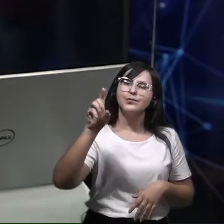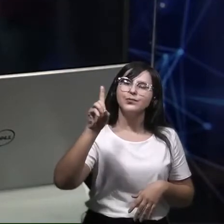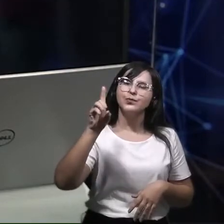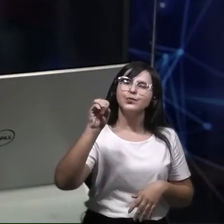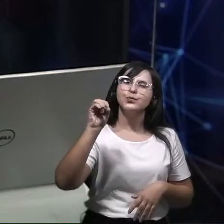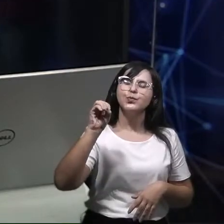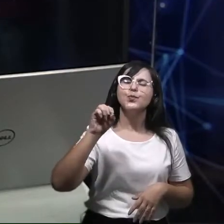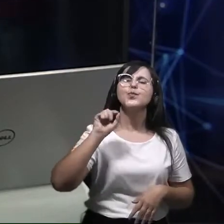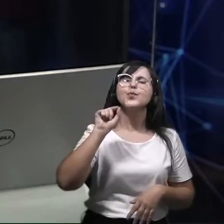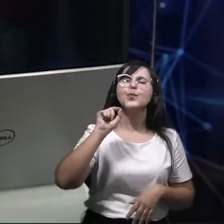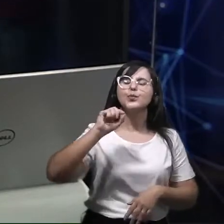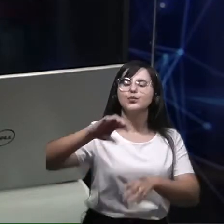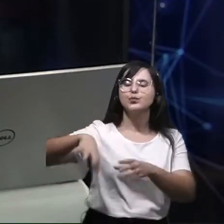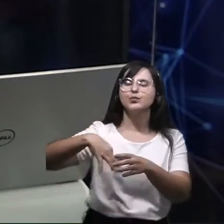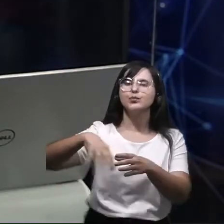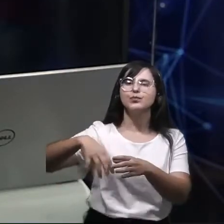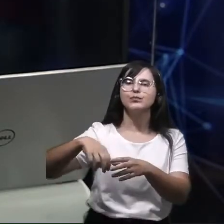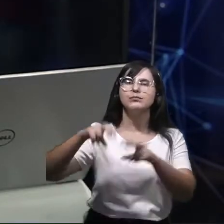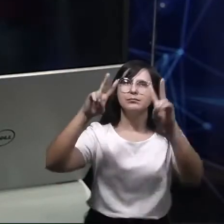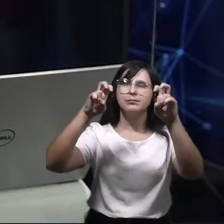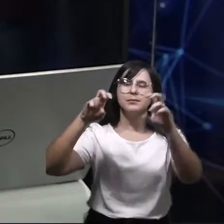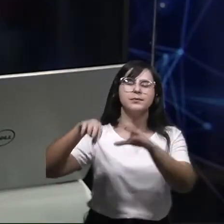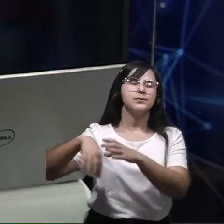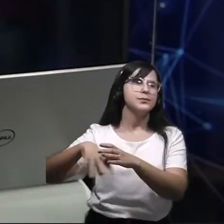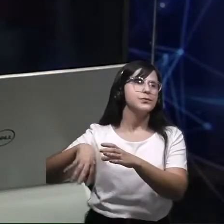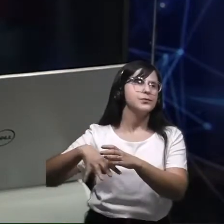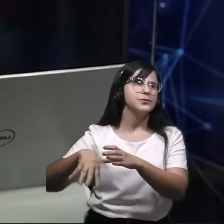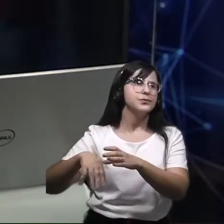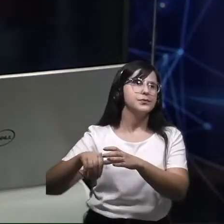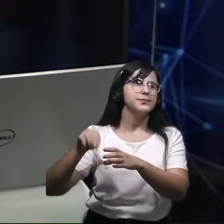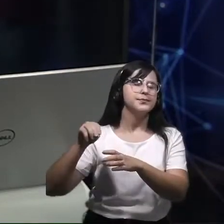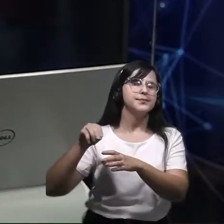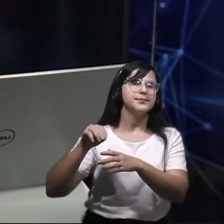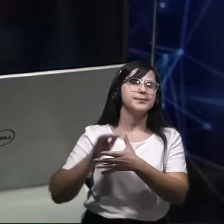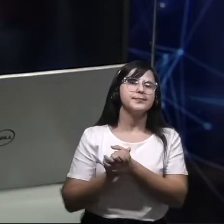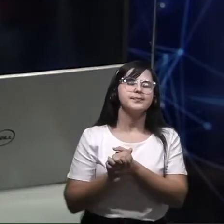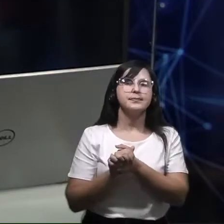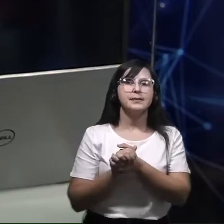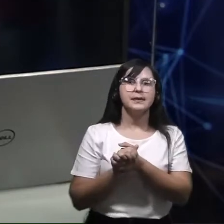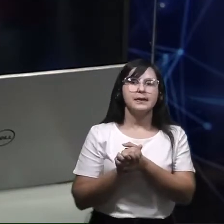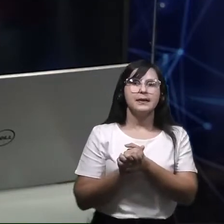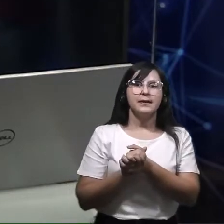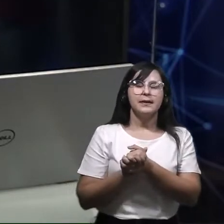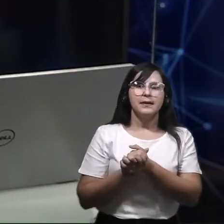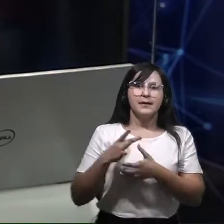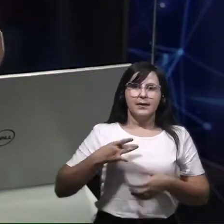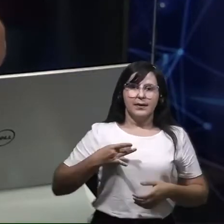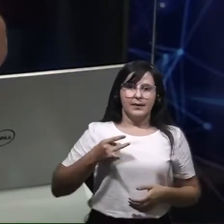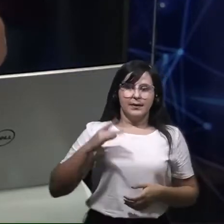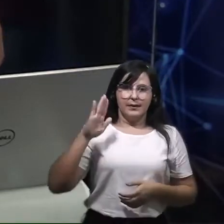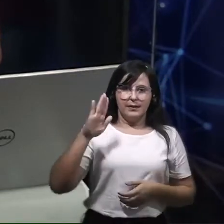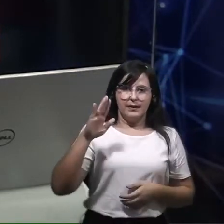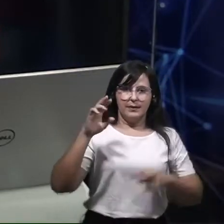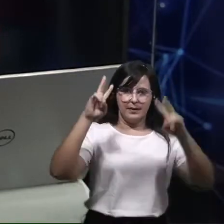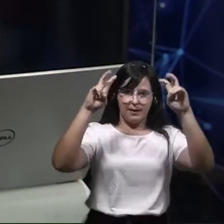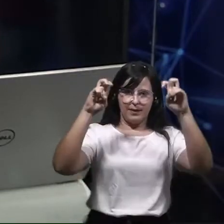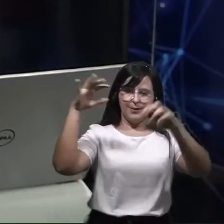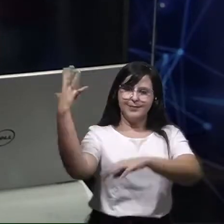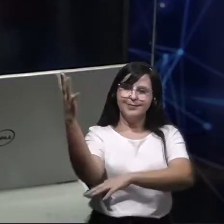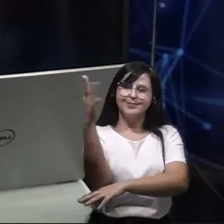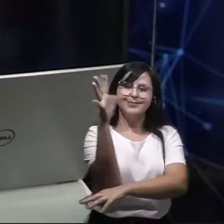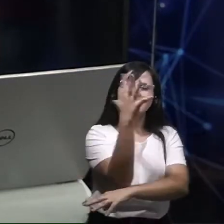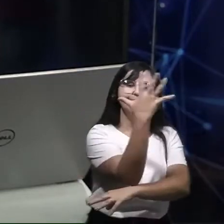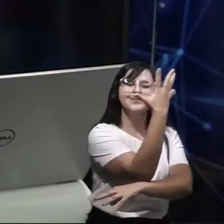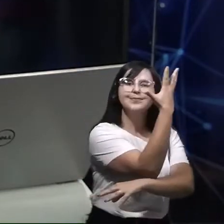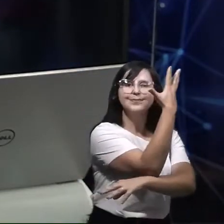da pergunta. Candidato, o tema é meio